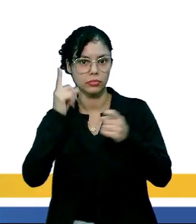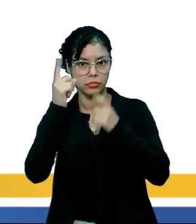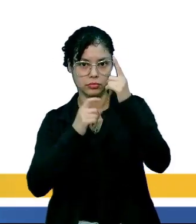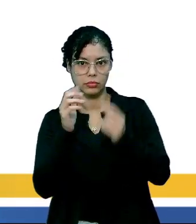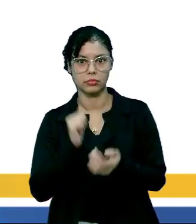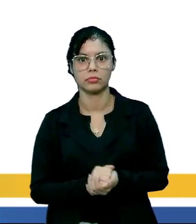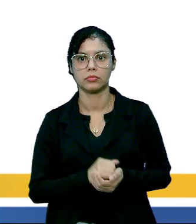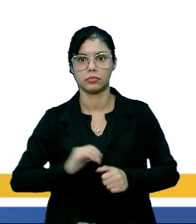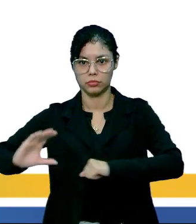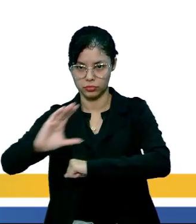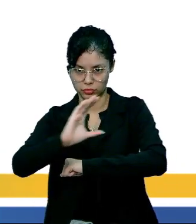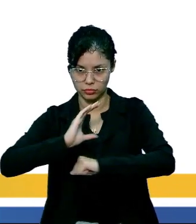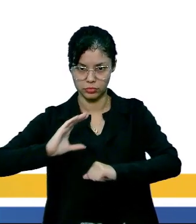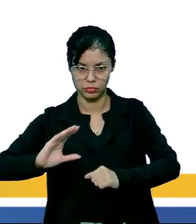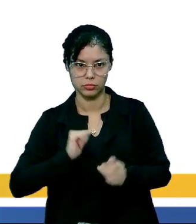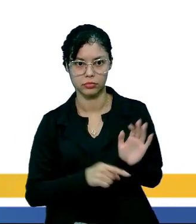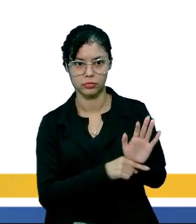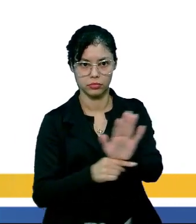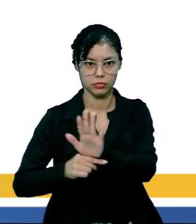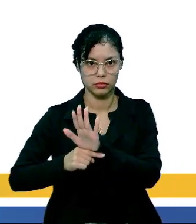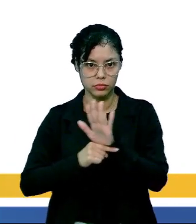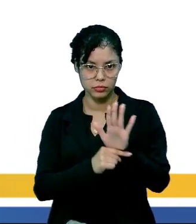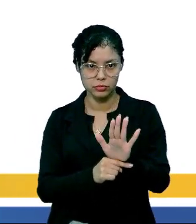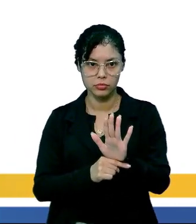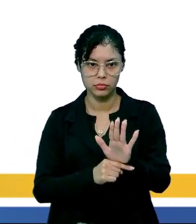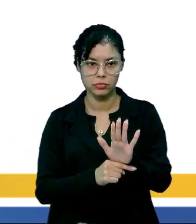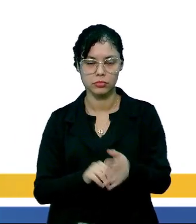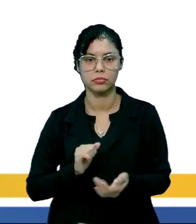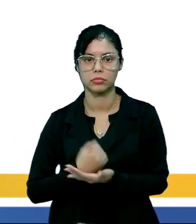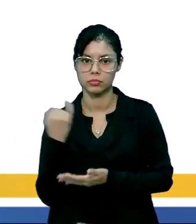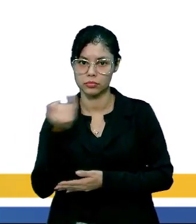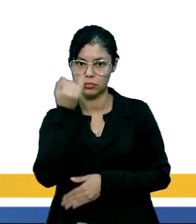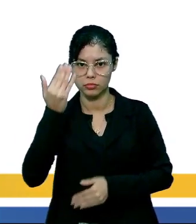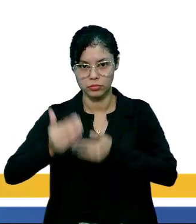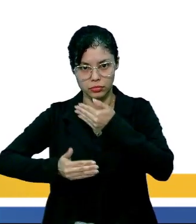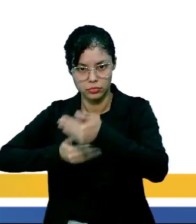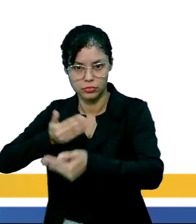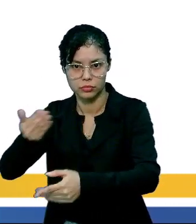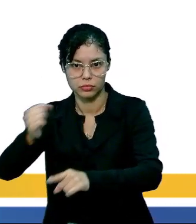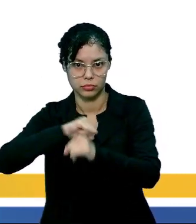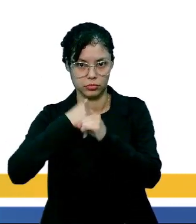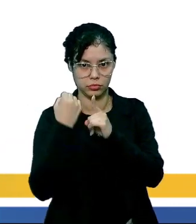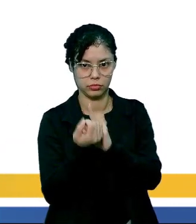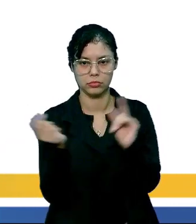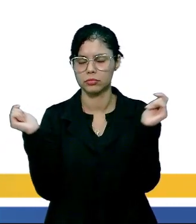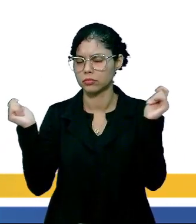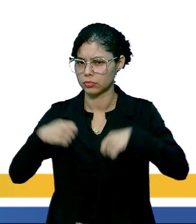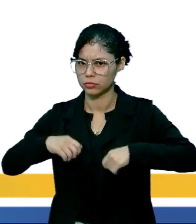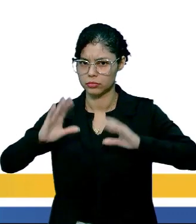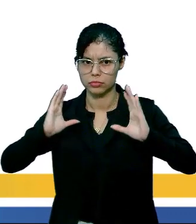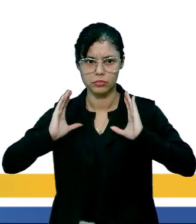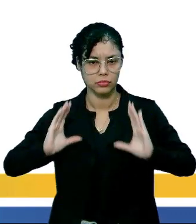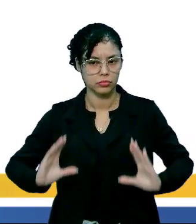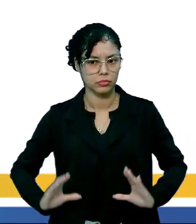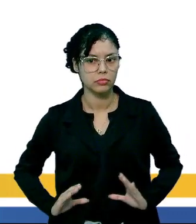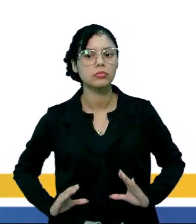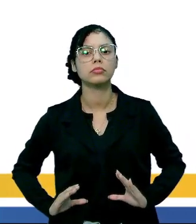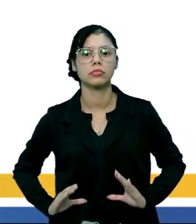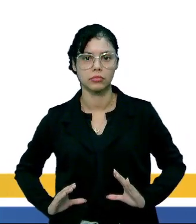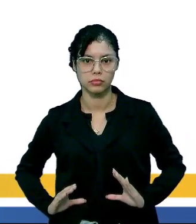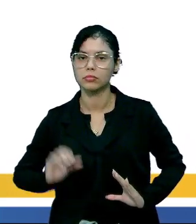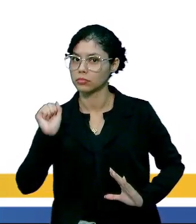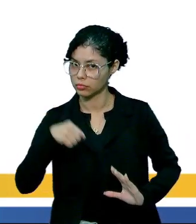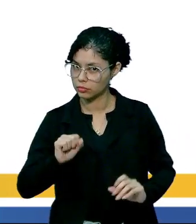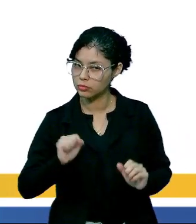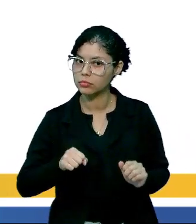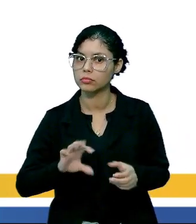de expressão prevista constitucionalmente mostrou-se fundamental para a evolução da sociedade. Nós precisamos sim